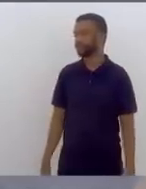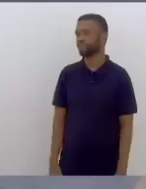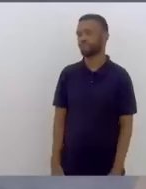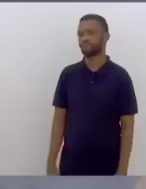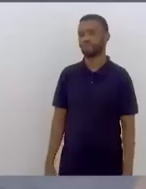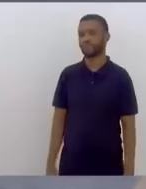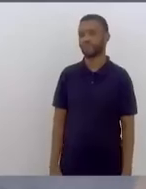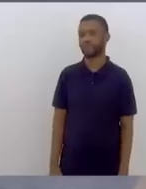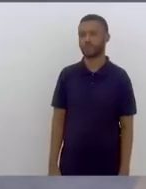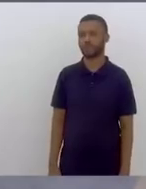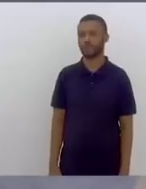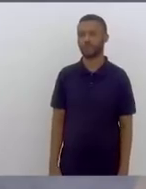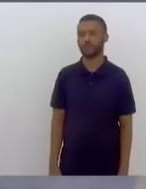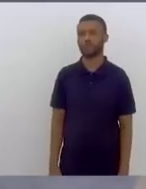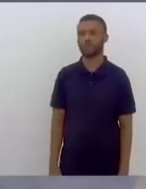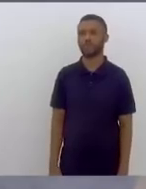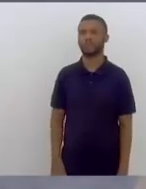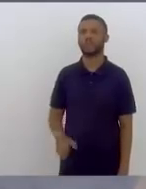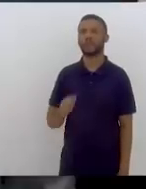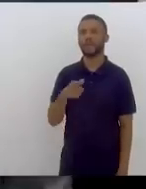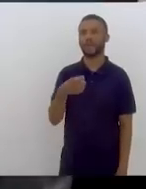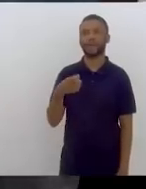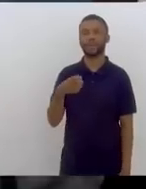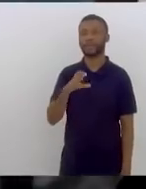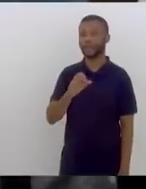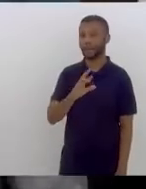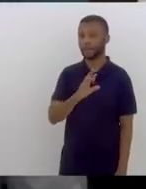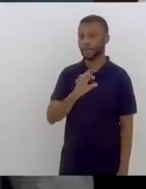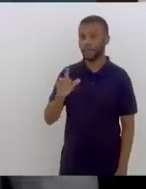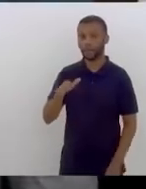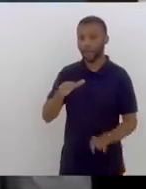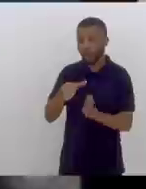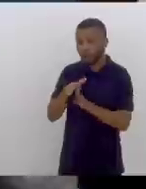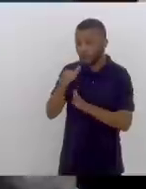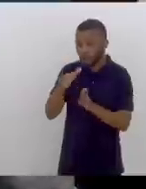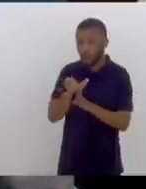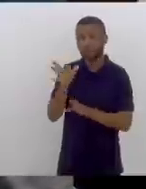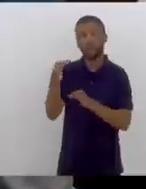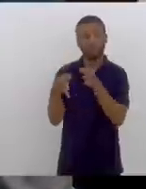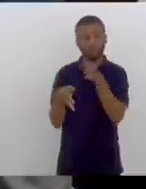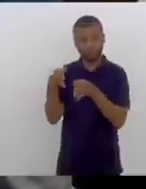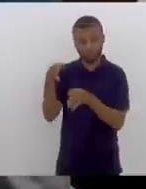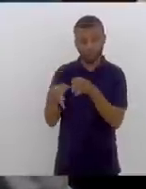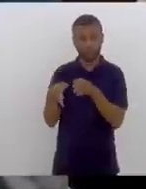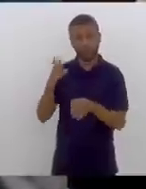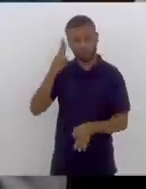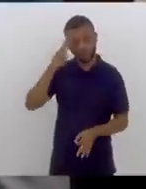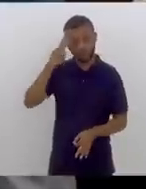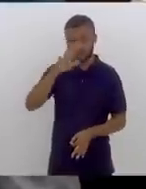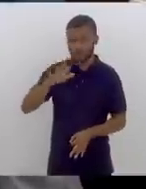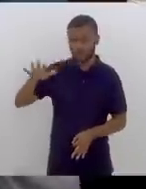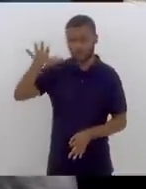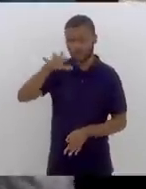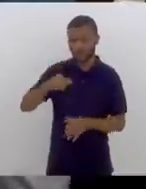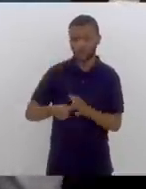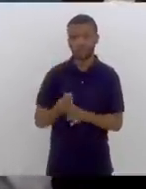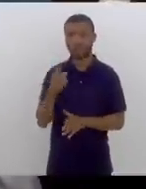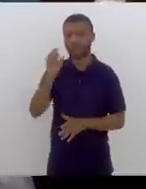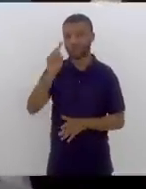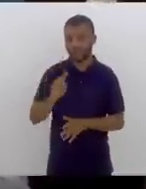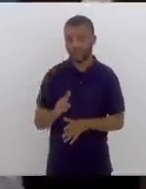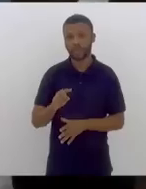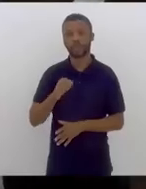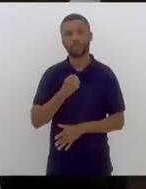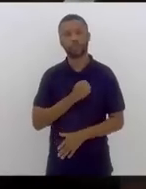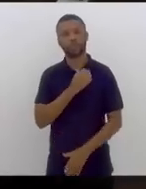é o Coronel Alex Cabral que orienta juridicamente o comandante geral eu já tive três vezes com Coronel Alex